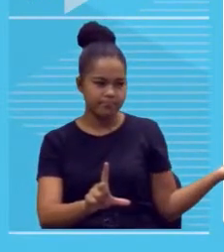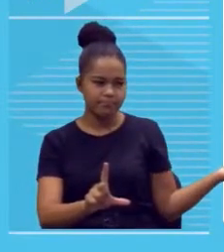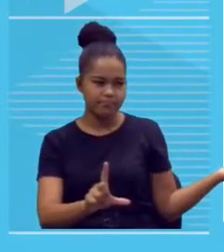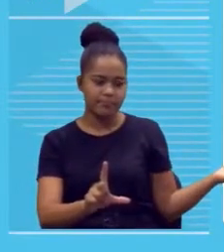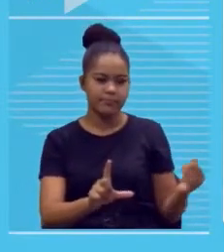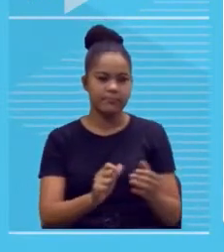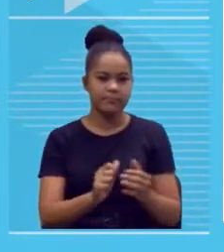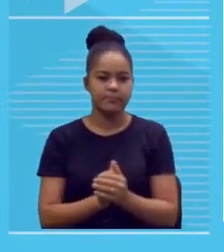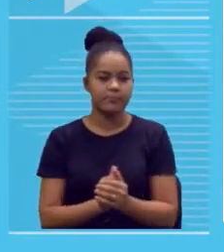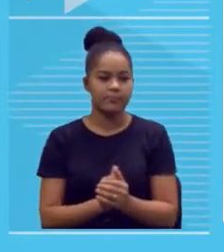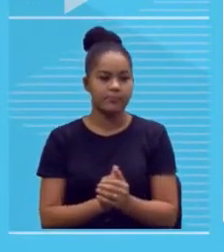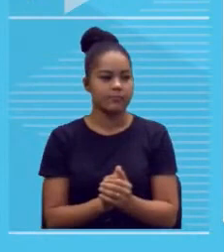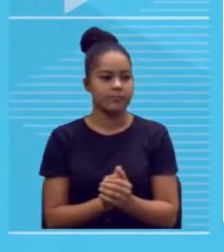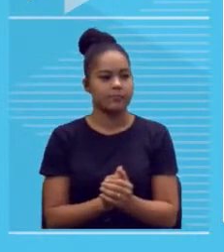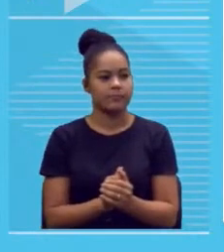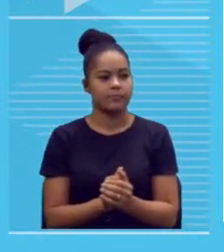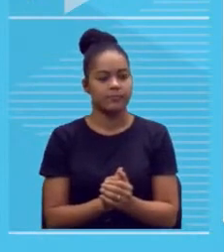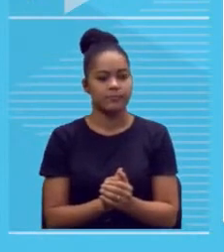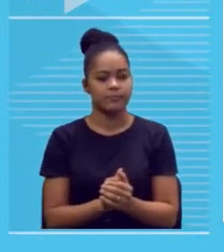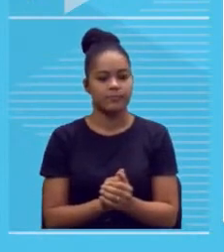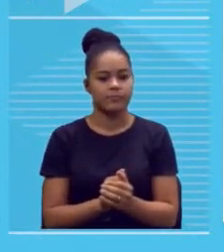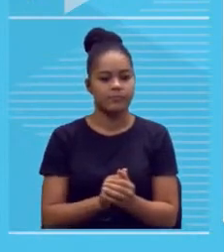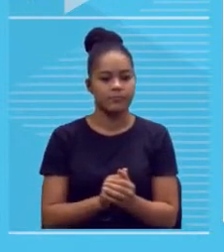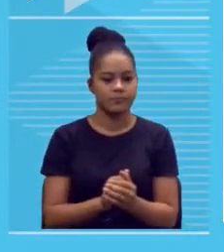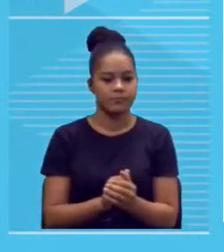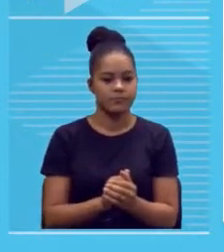essa outra distância aqui embaixo, ó.